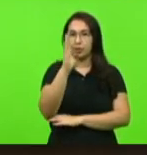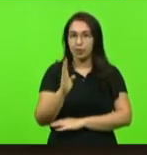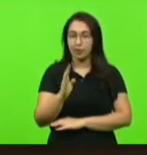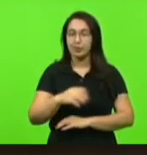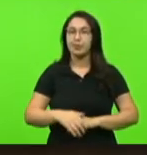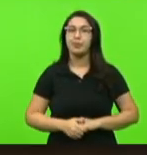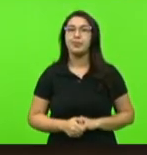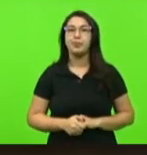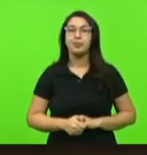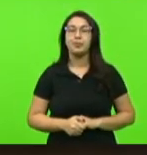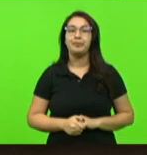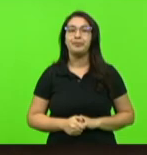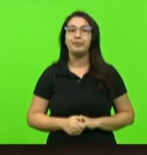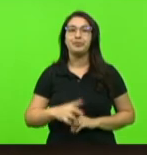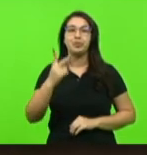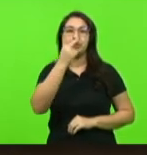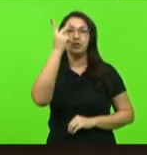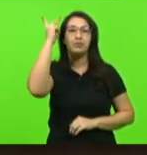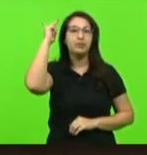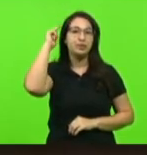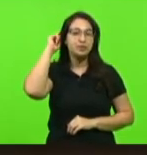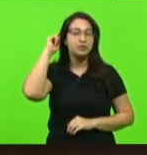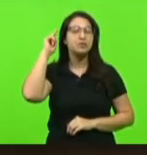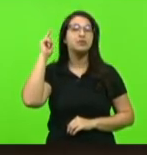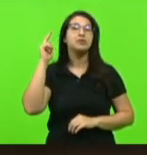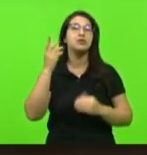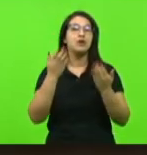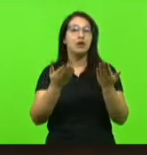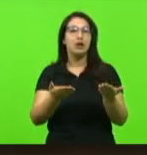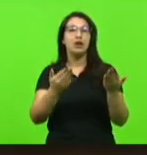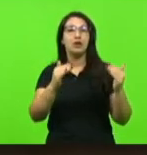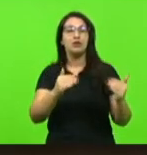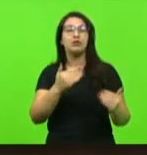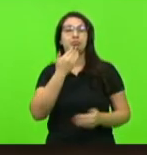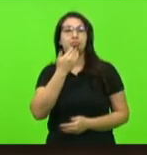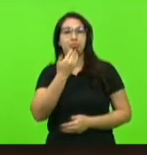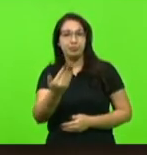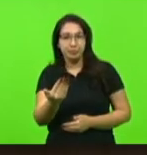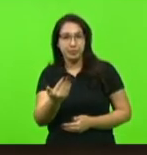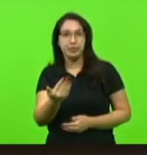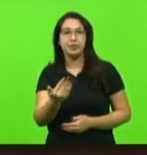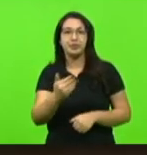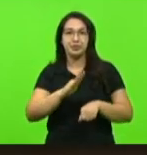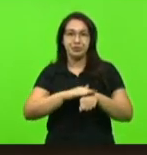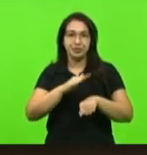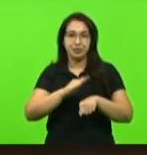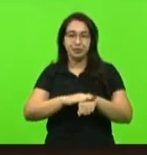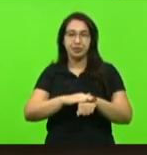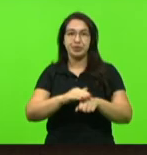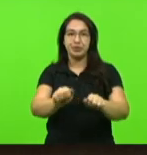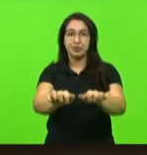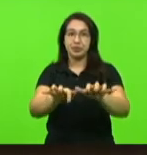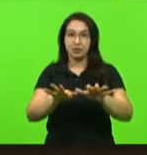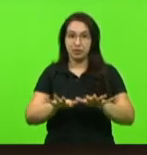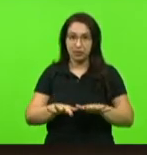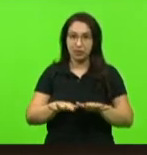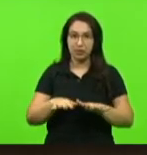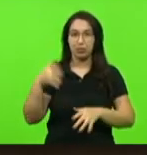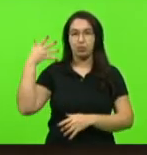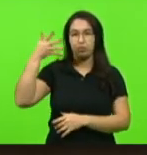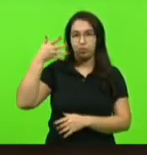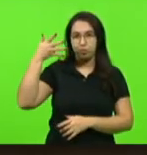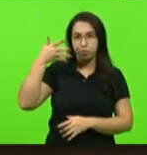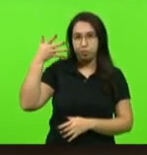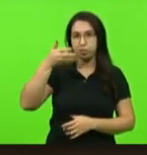deputado doutor Vicente Caropreso, na qualidade de autor do requerimento que ensejou a presente sessão, fez uso da palavra.